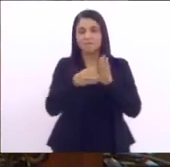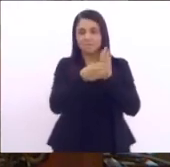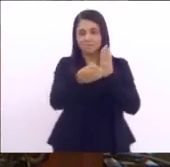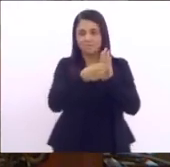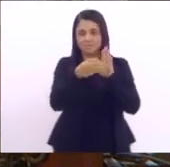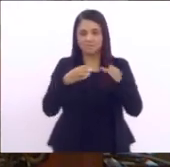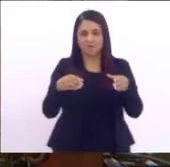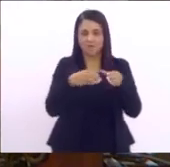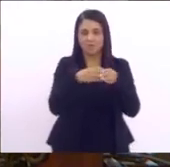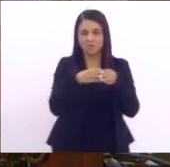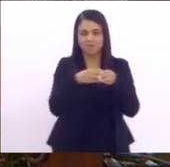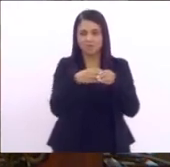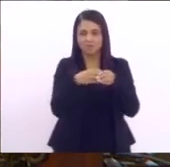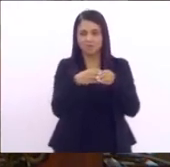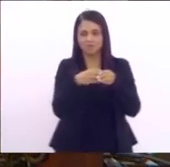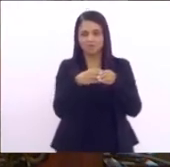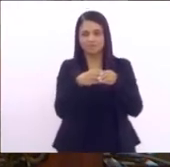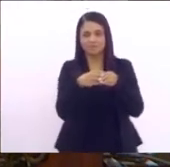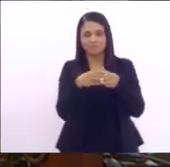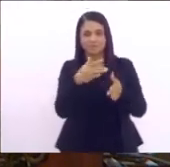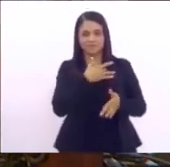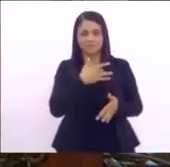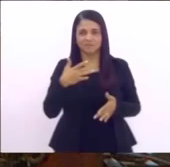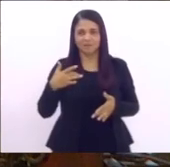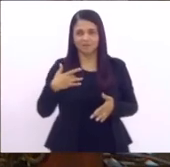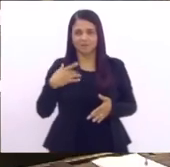de saúde, deputado Tande Vieira.